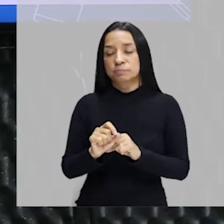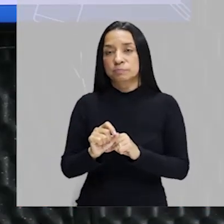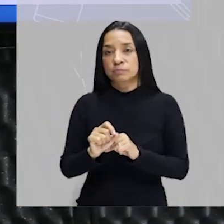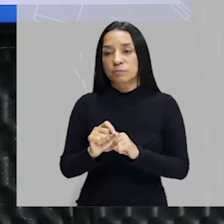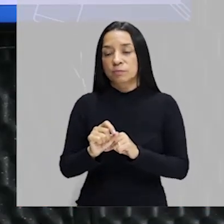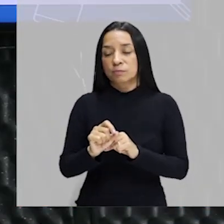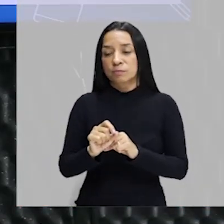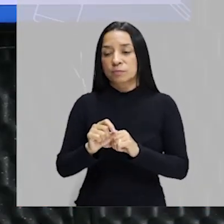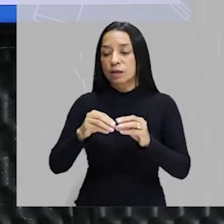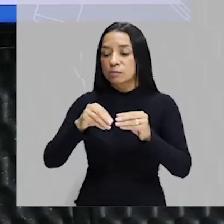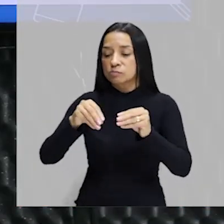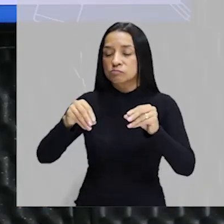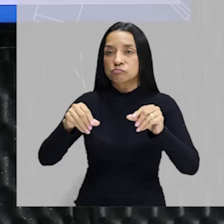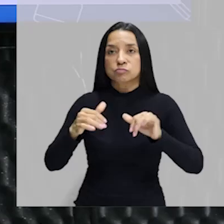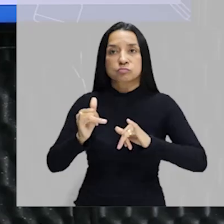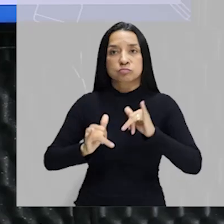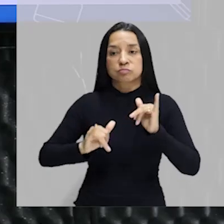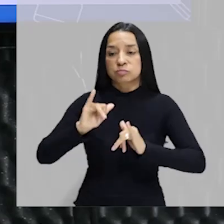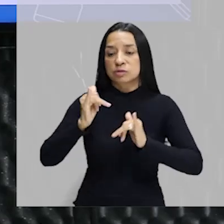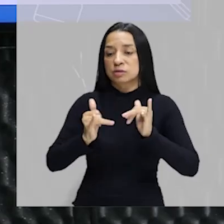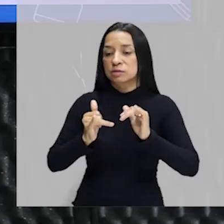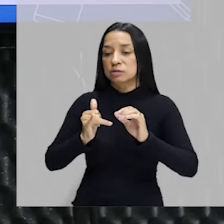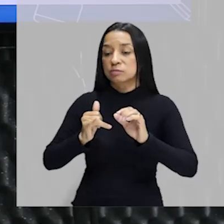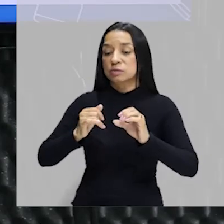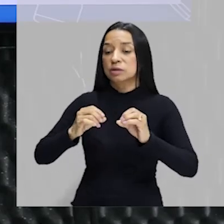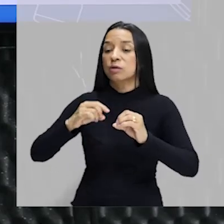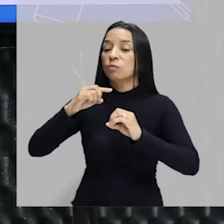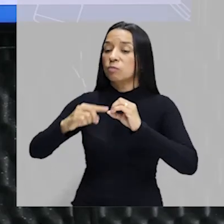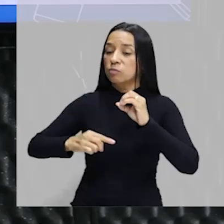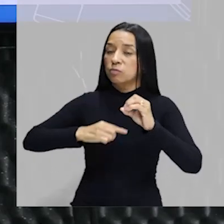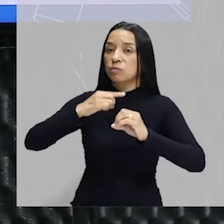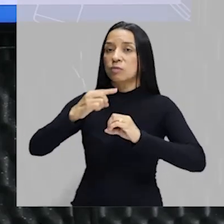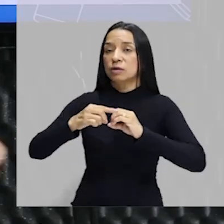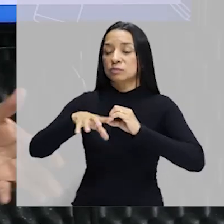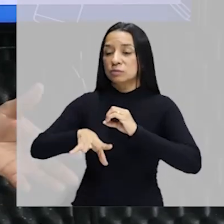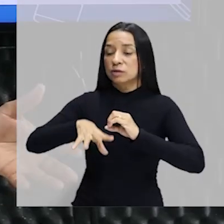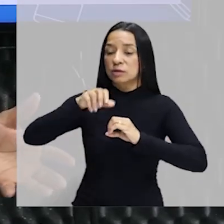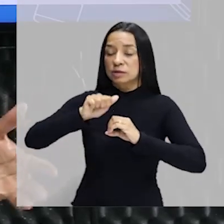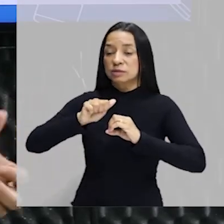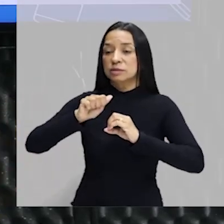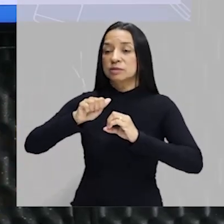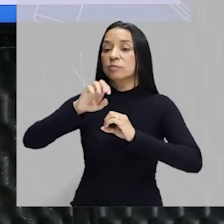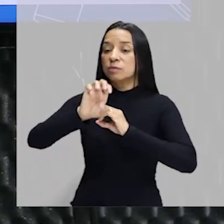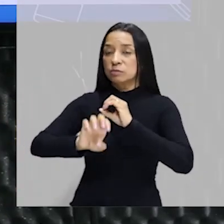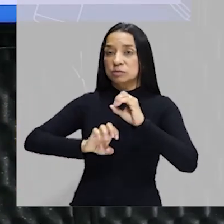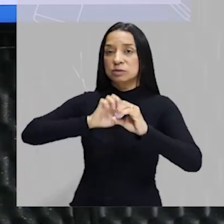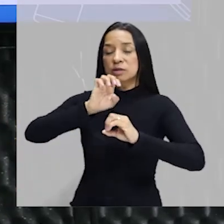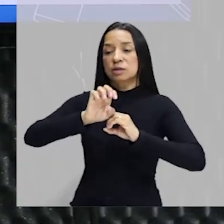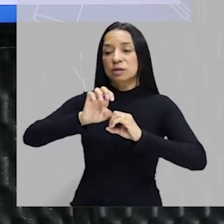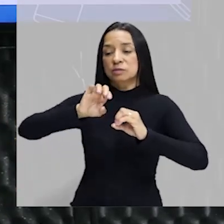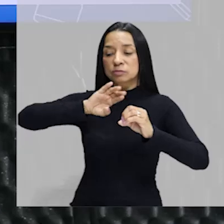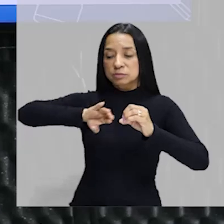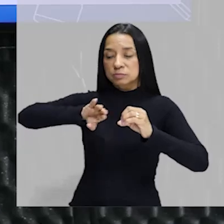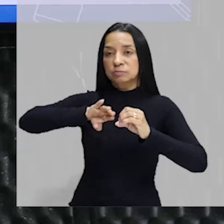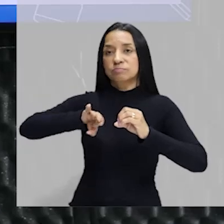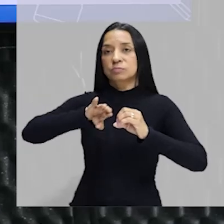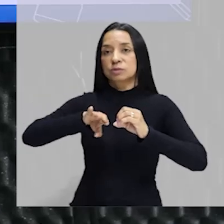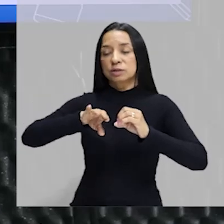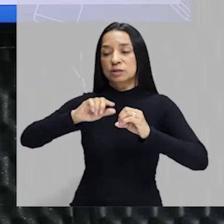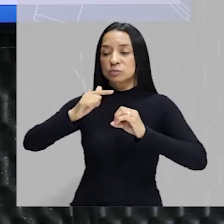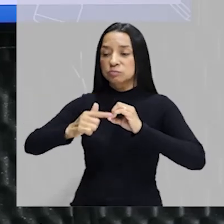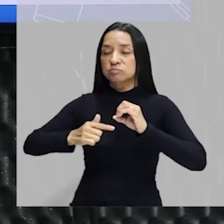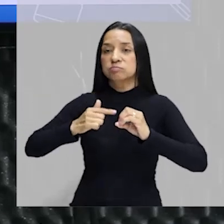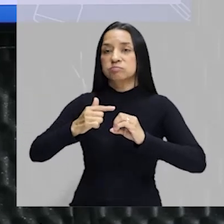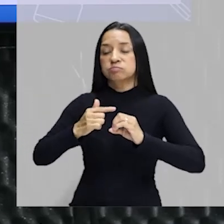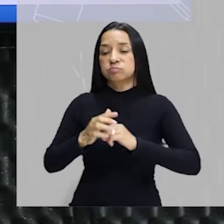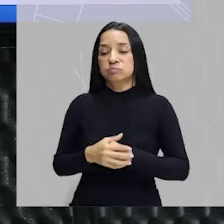a substância química, o átomo que vai receber os elétrons que estão sendo extraídos da glicose. a gente